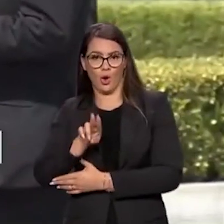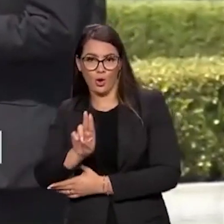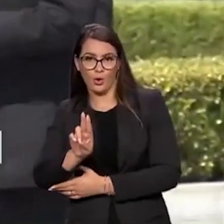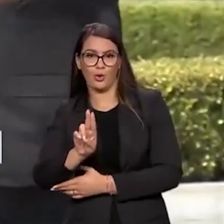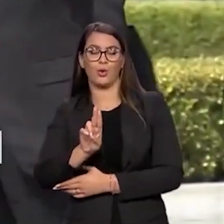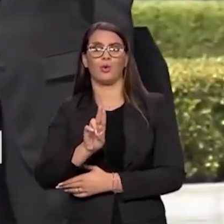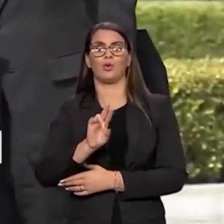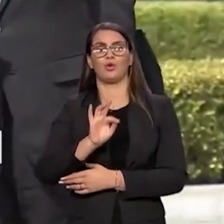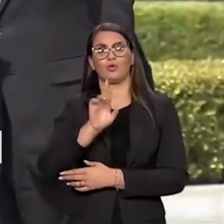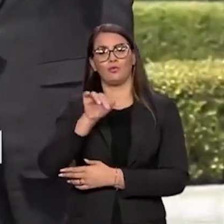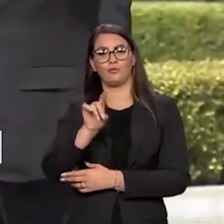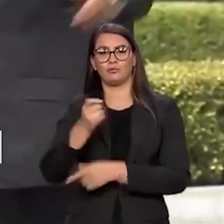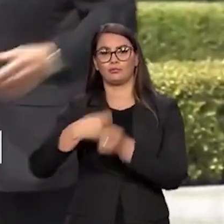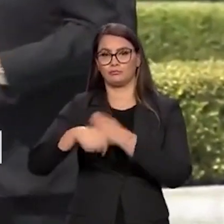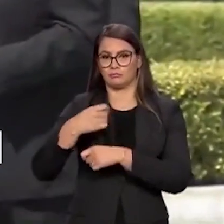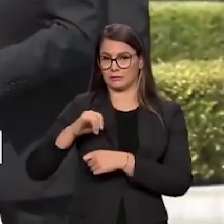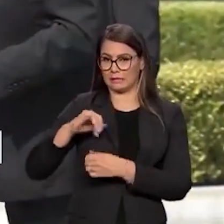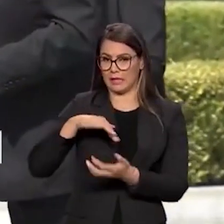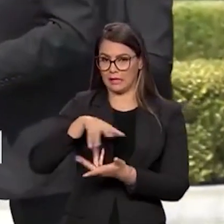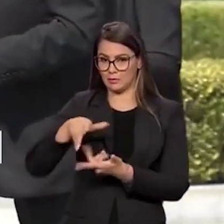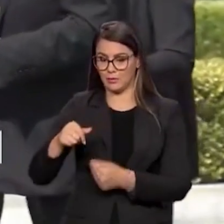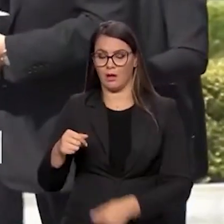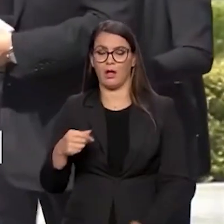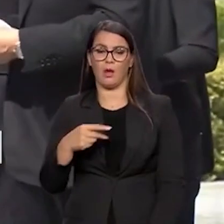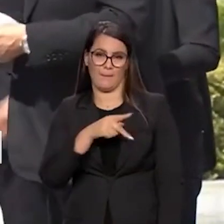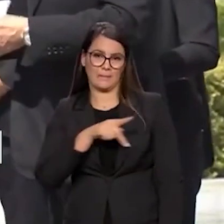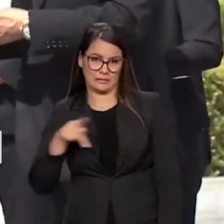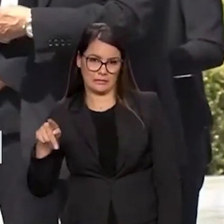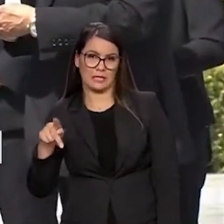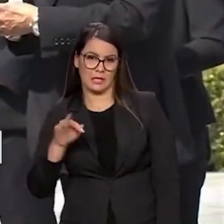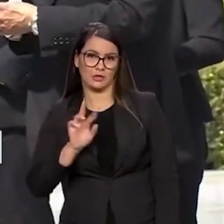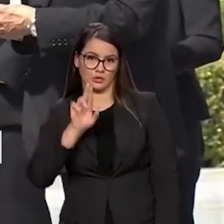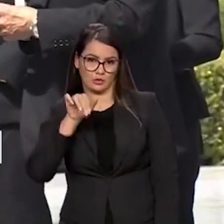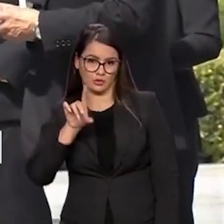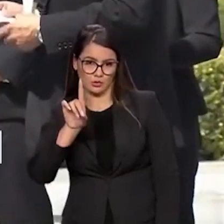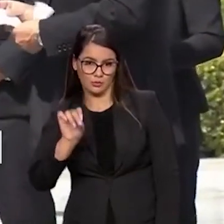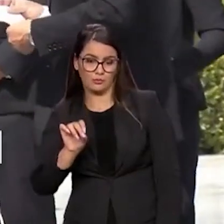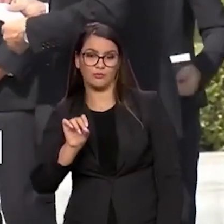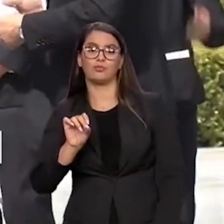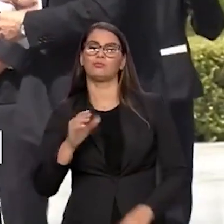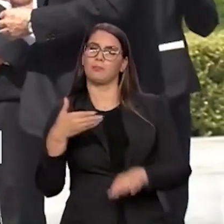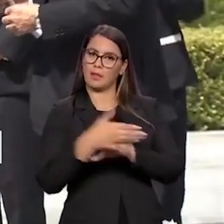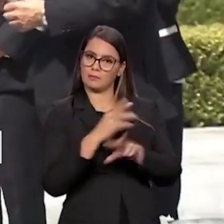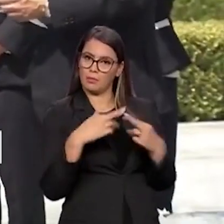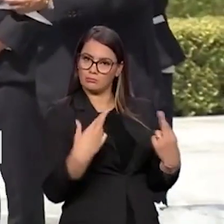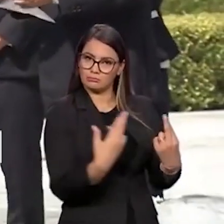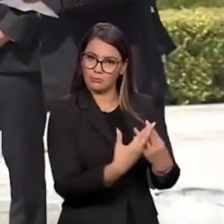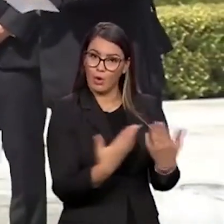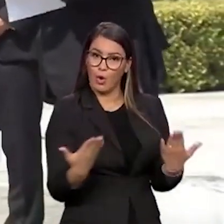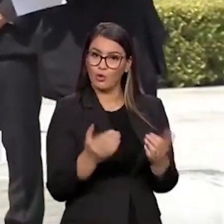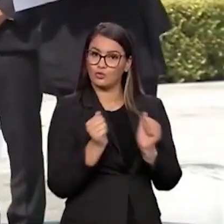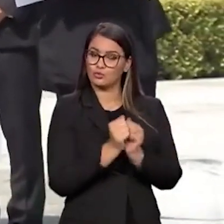Fundo Monetário Internacional, com a presidente do Fundo Monetário Internacional, inclusive, se reuniu com o presidente Lula